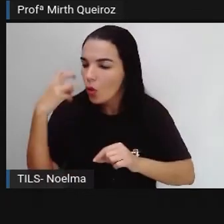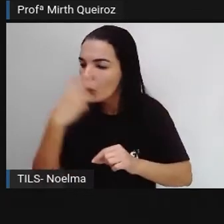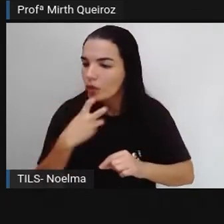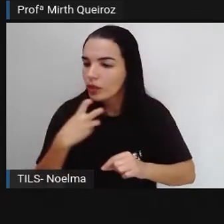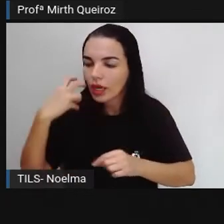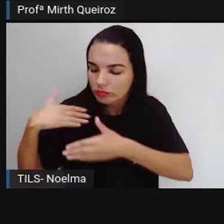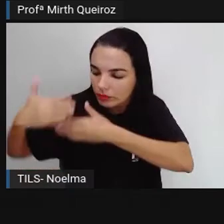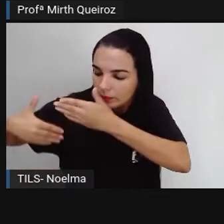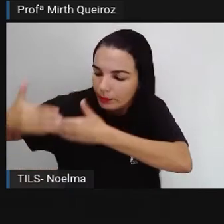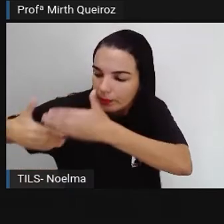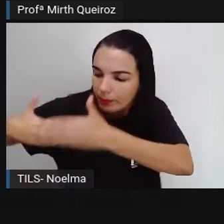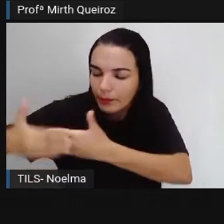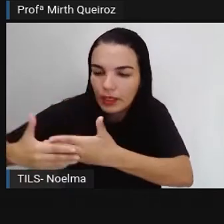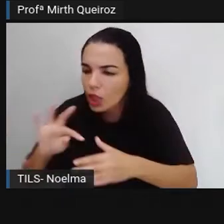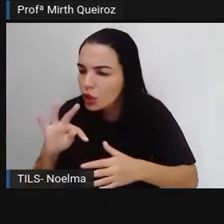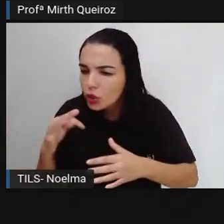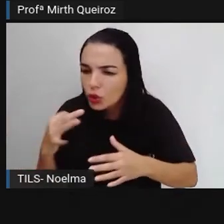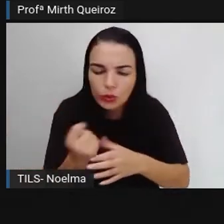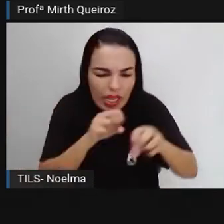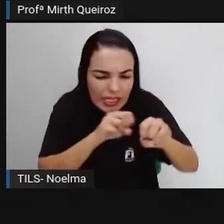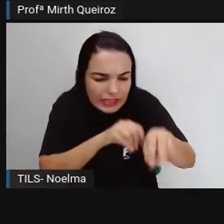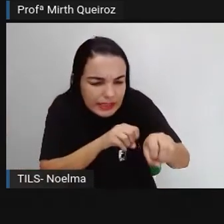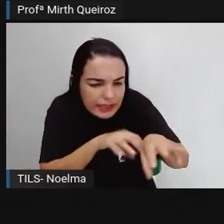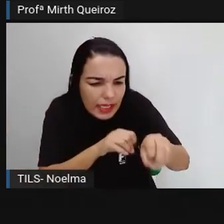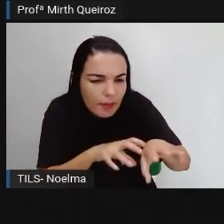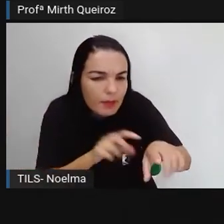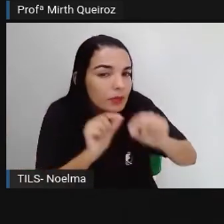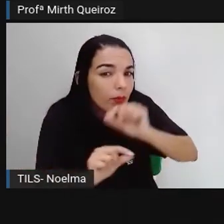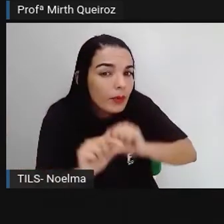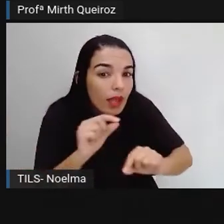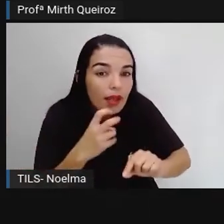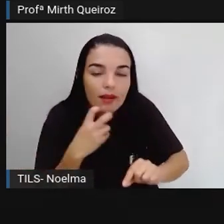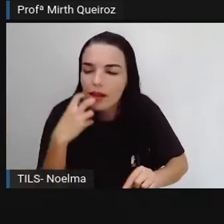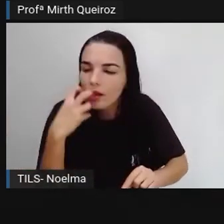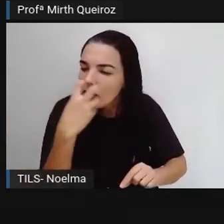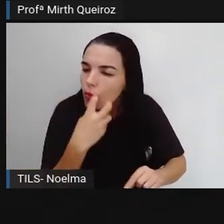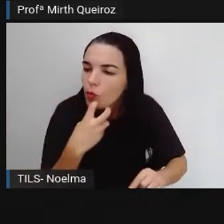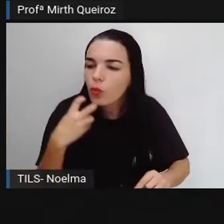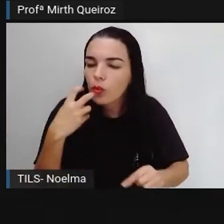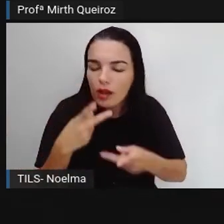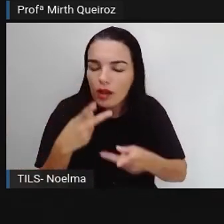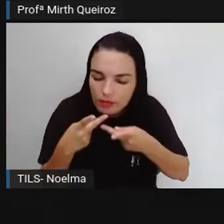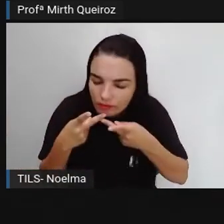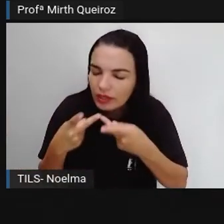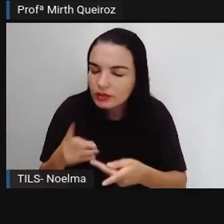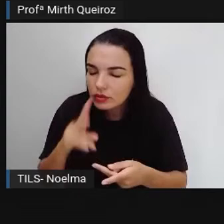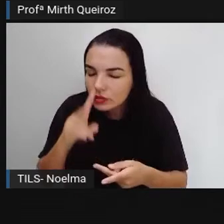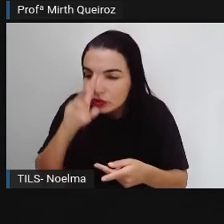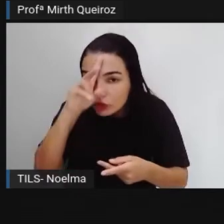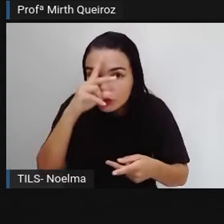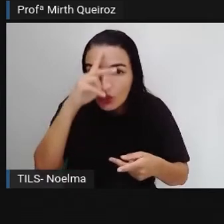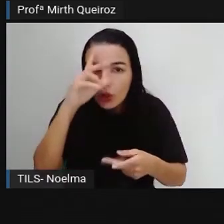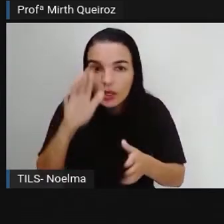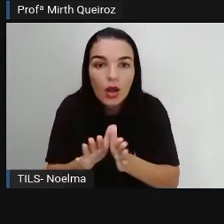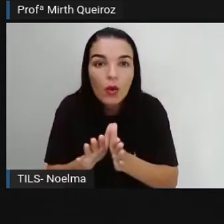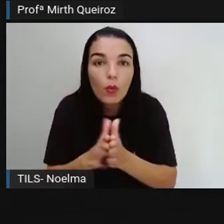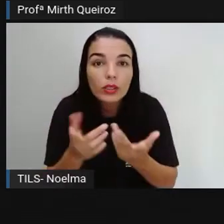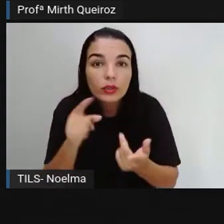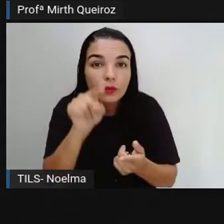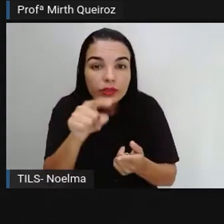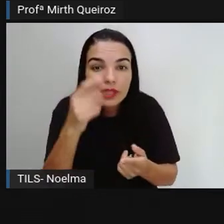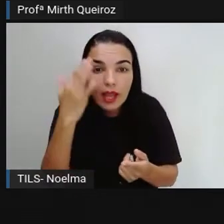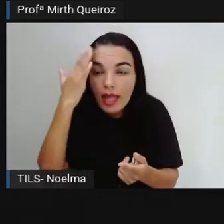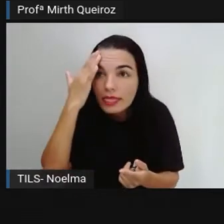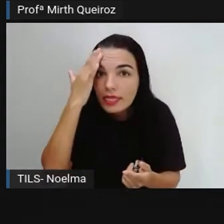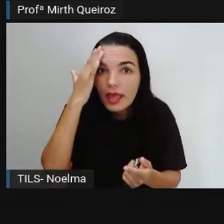os ensinamentos eram passados através de contação de histórias. Quando você entende,